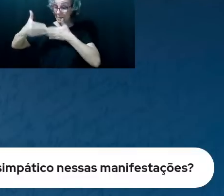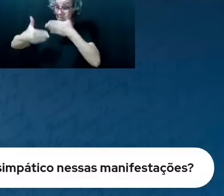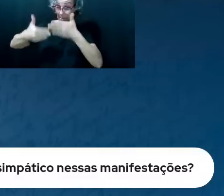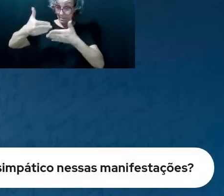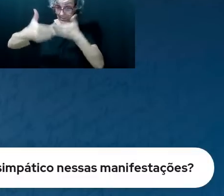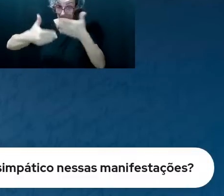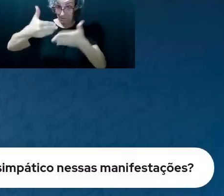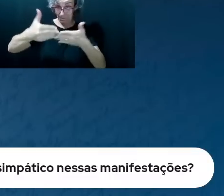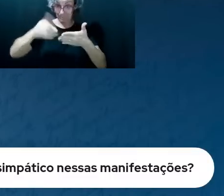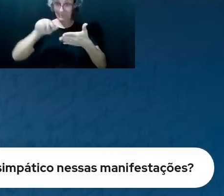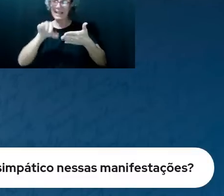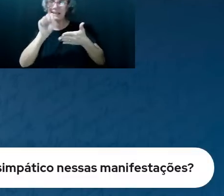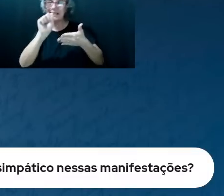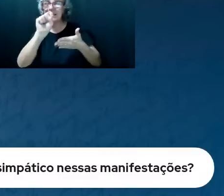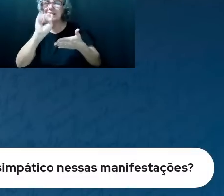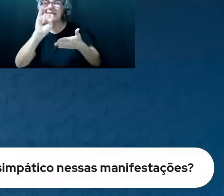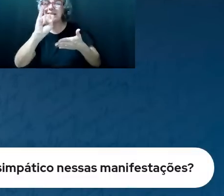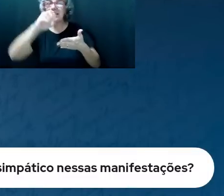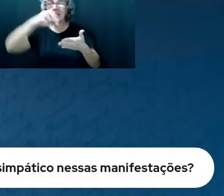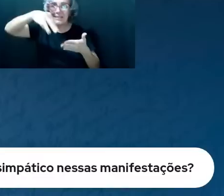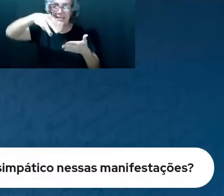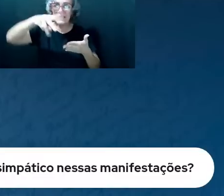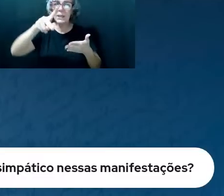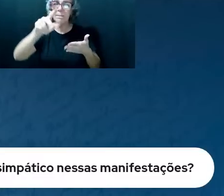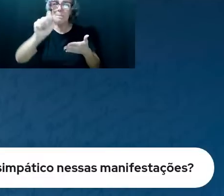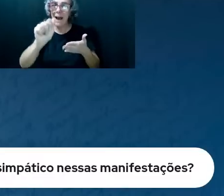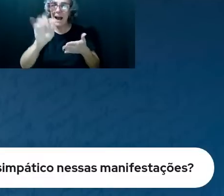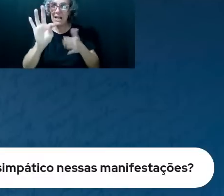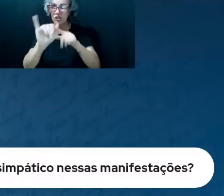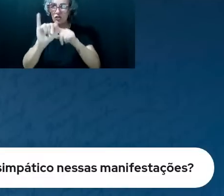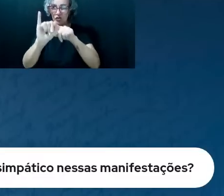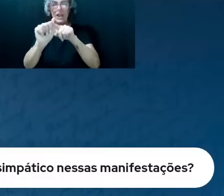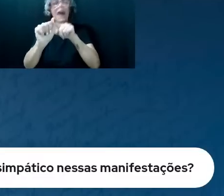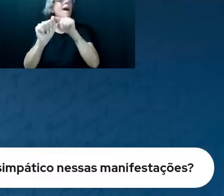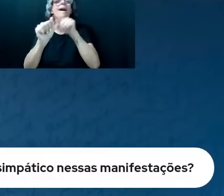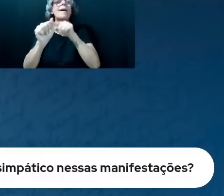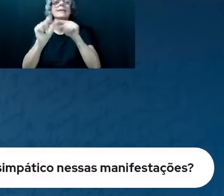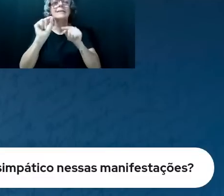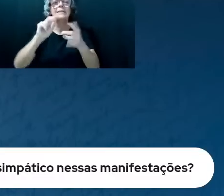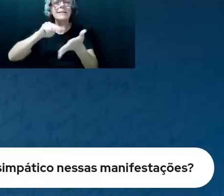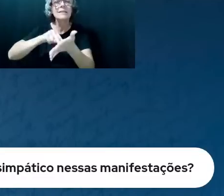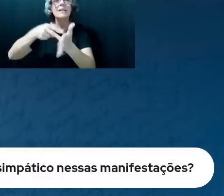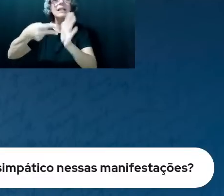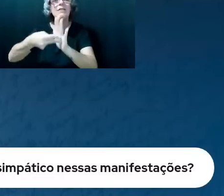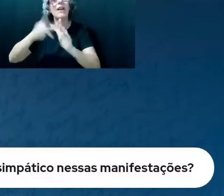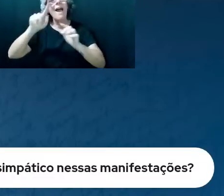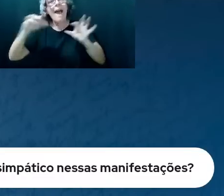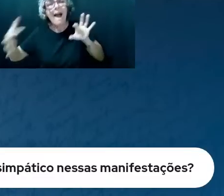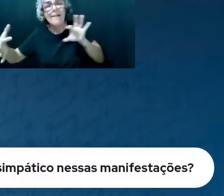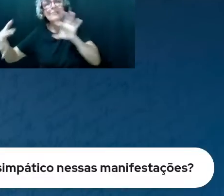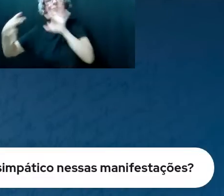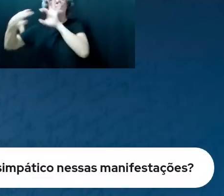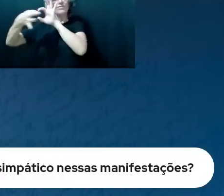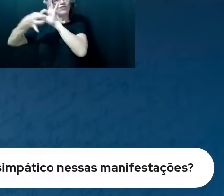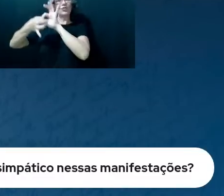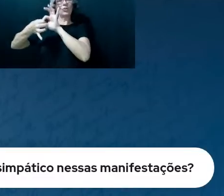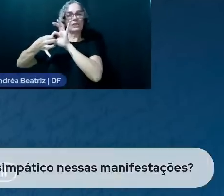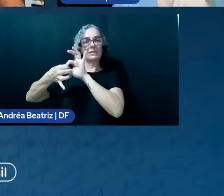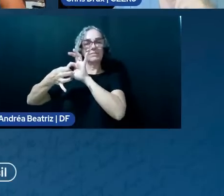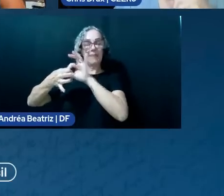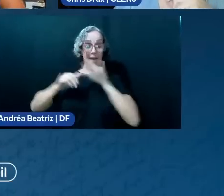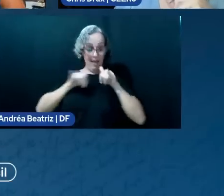sintonia, Jovita. É simpatia no sentido de associação